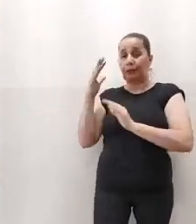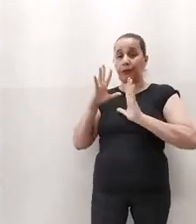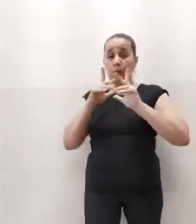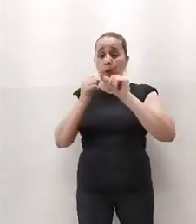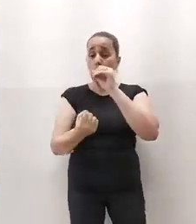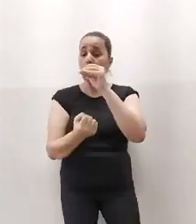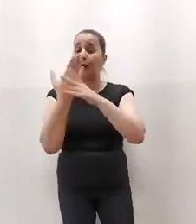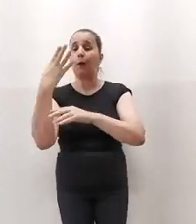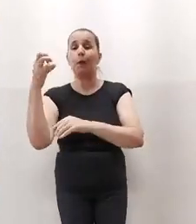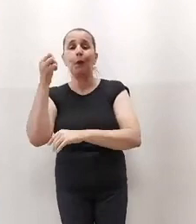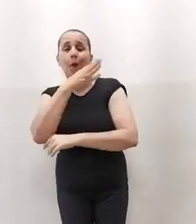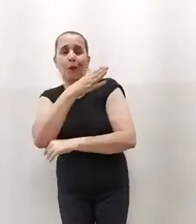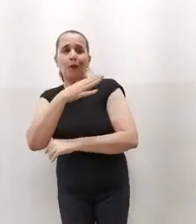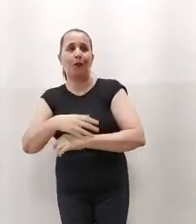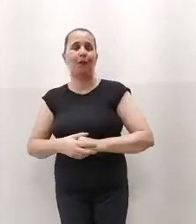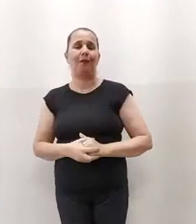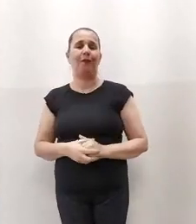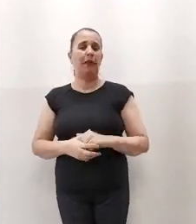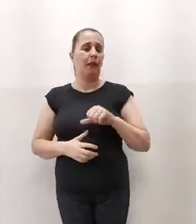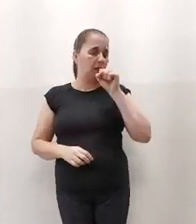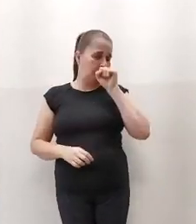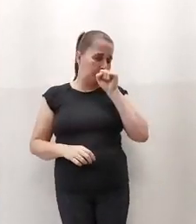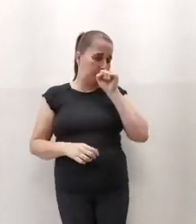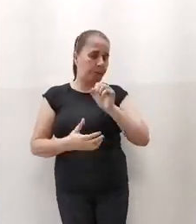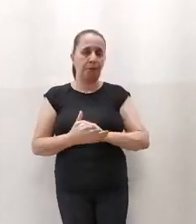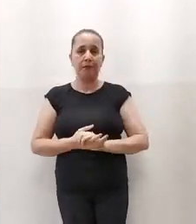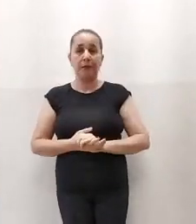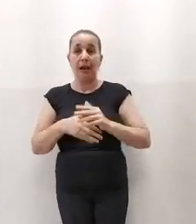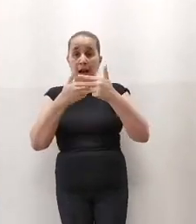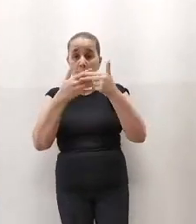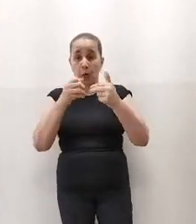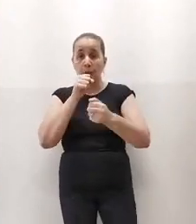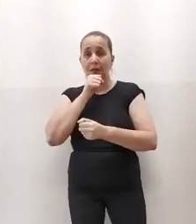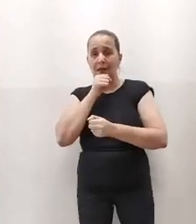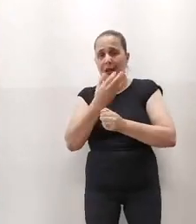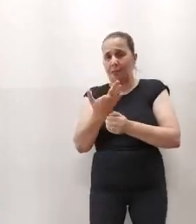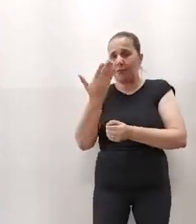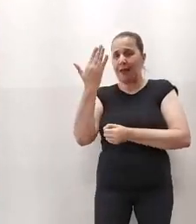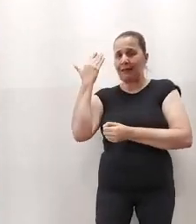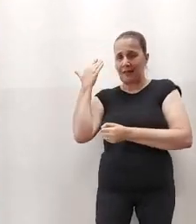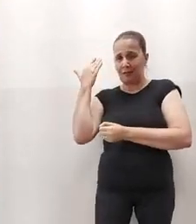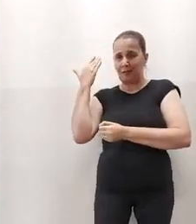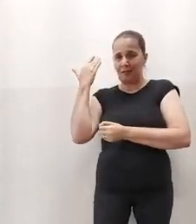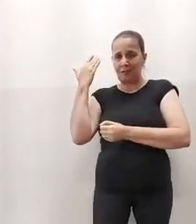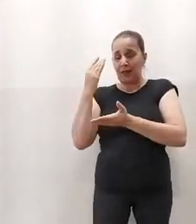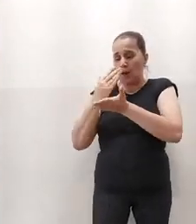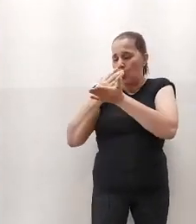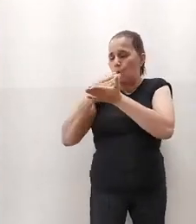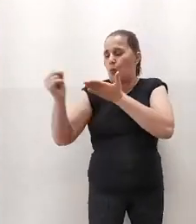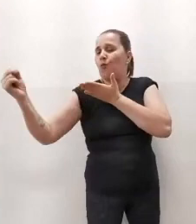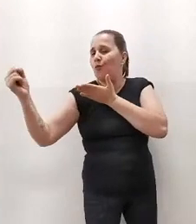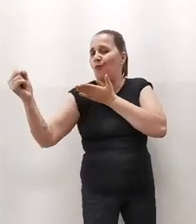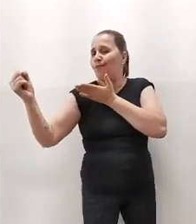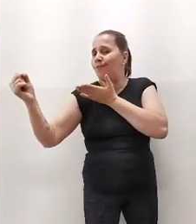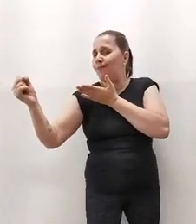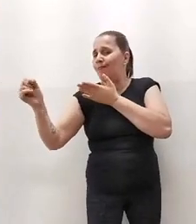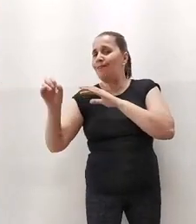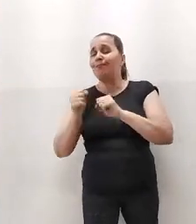que se fizeram novas. As coisas antigas, irmãos, elas precisam passar.